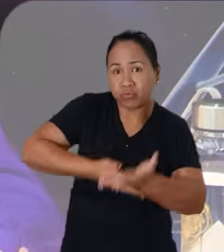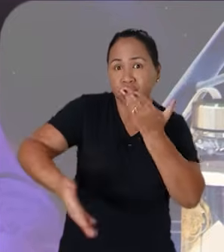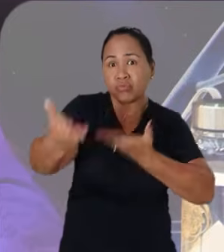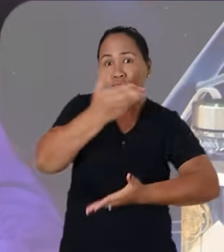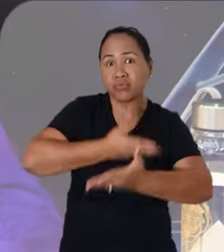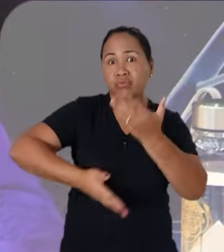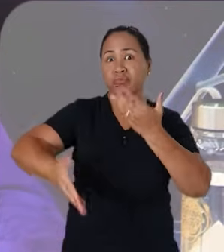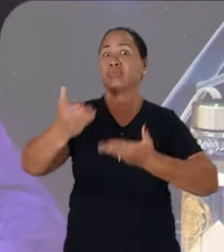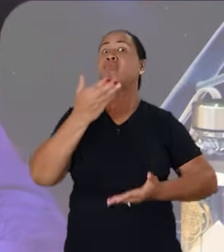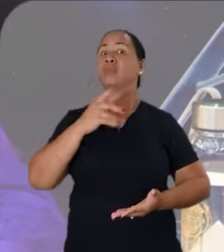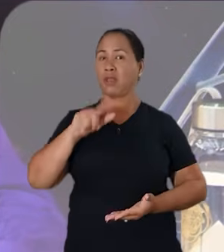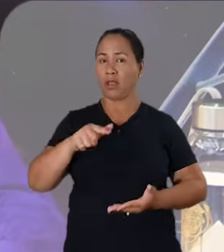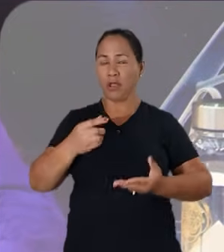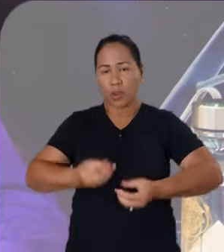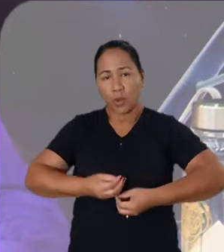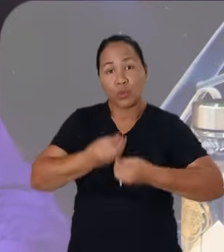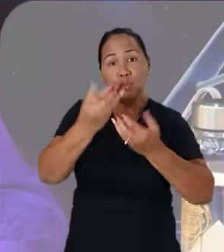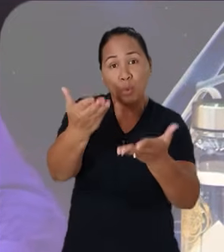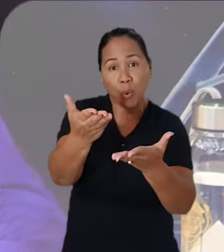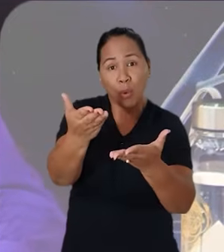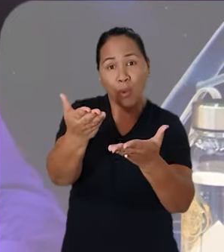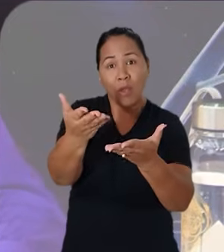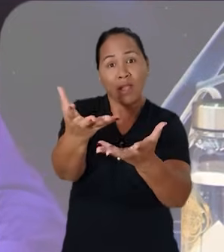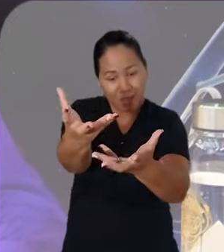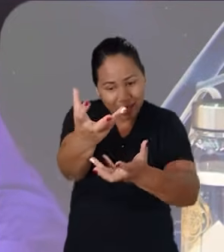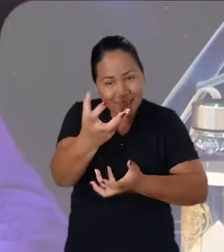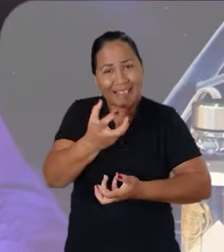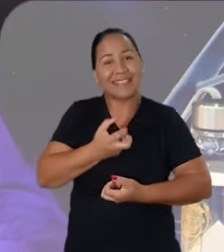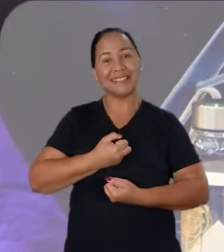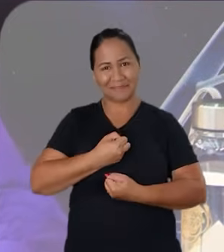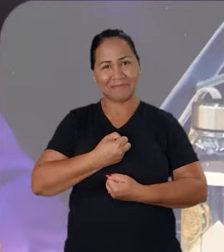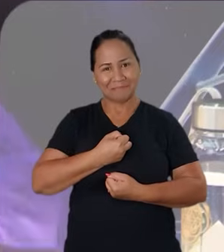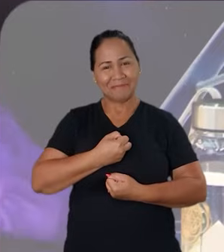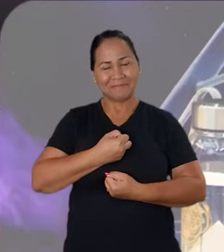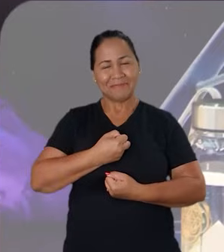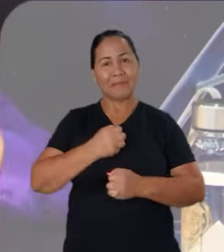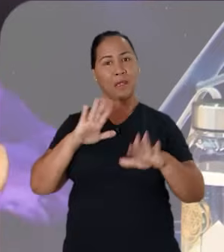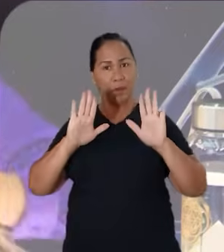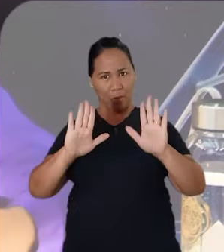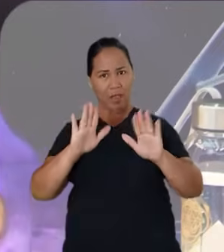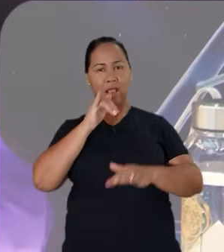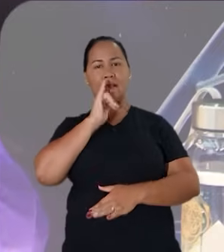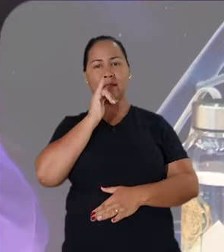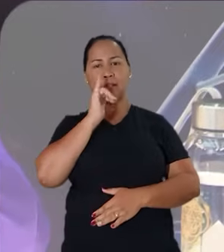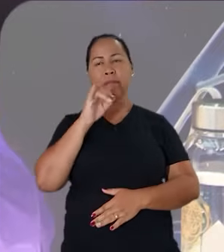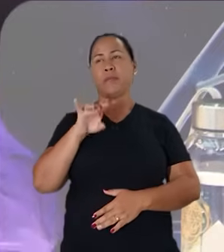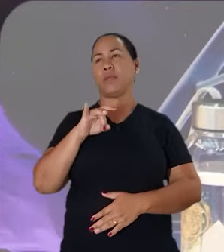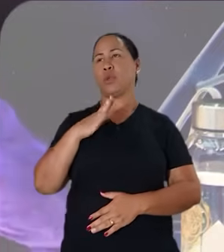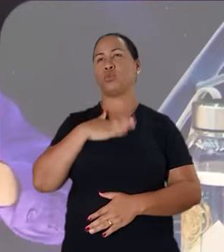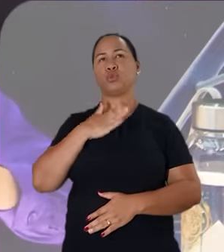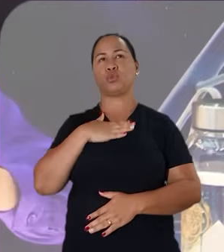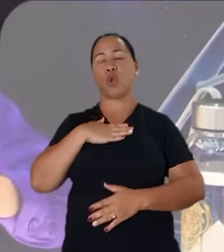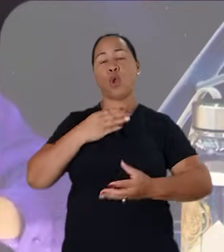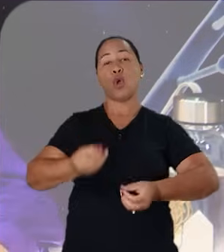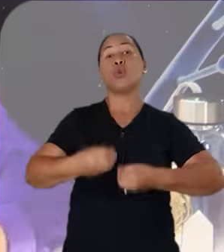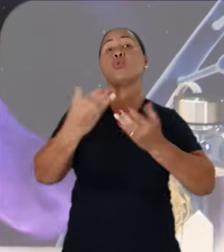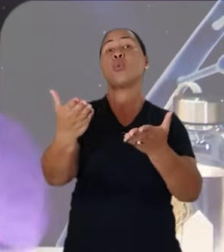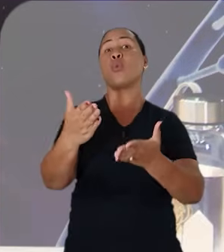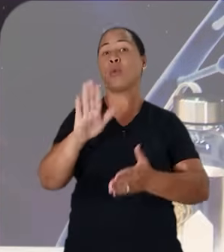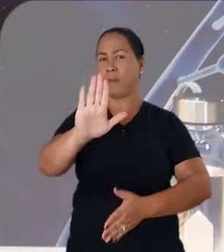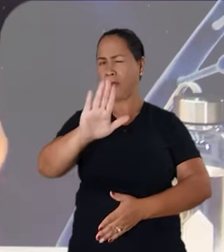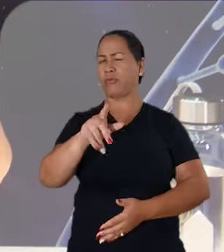equilíbrio, fluidez, bingo, equilíbrio, fluidez, dou e recebo. É a mesma coisa.